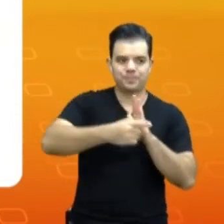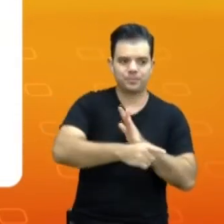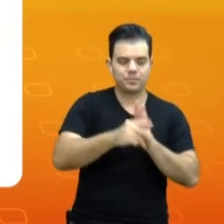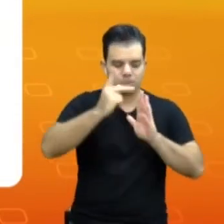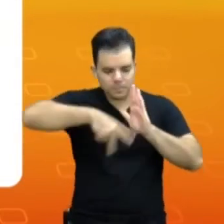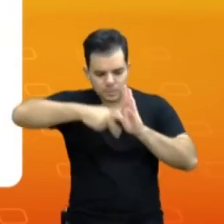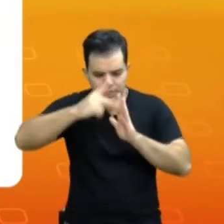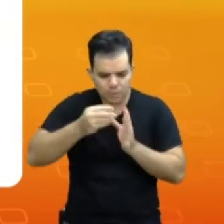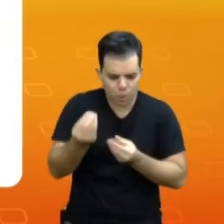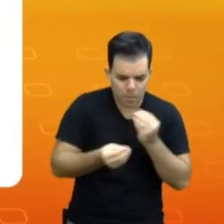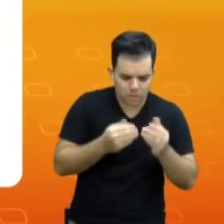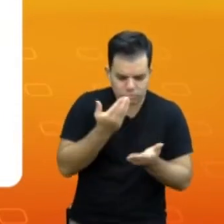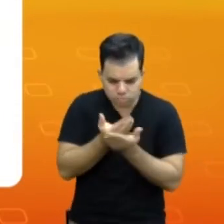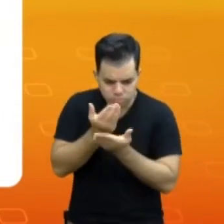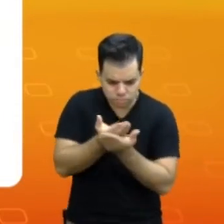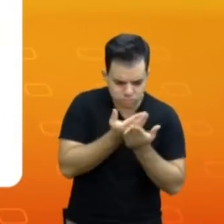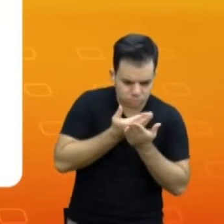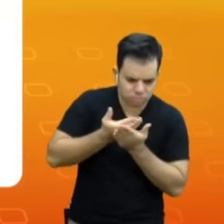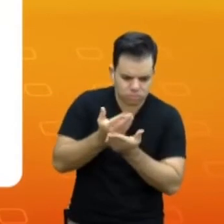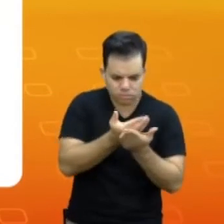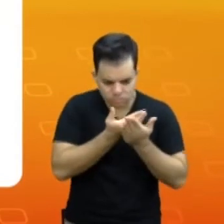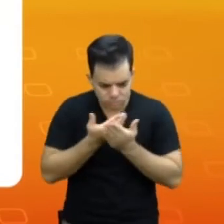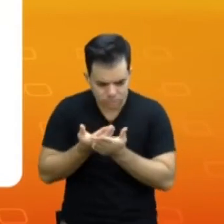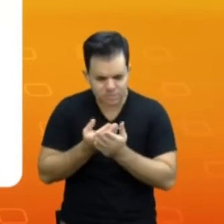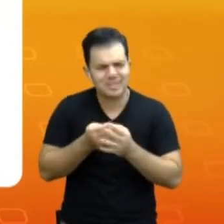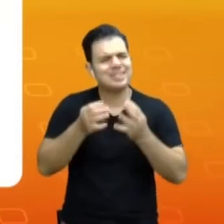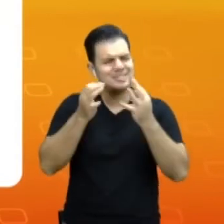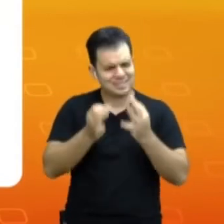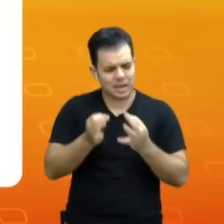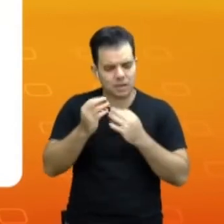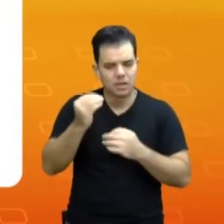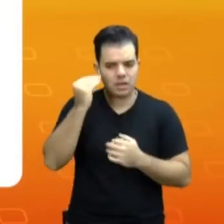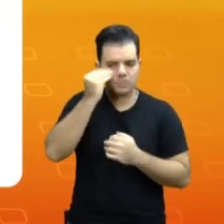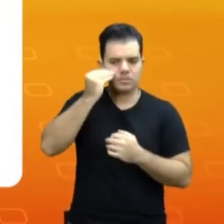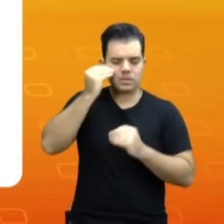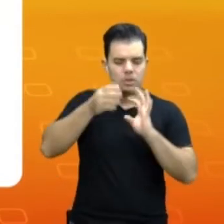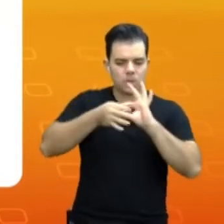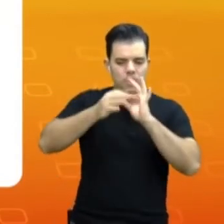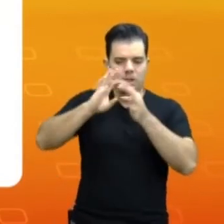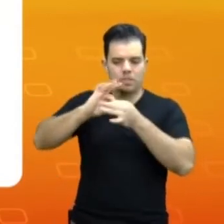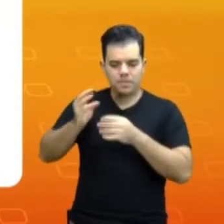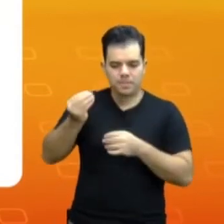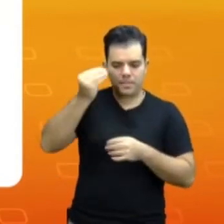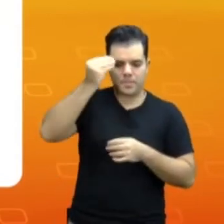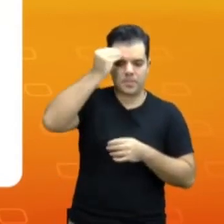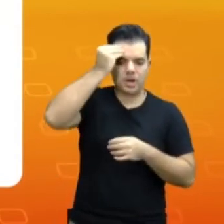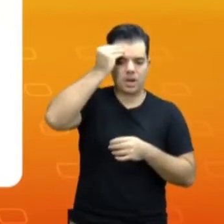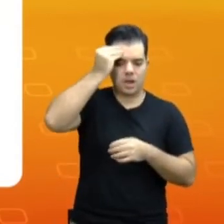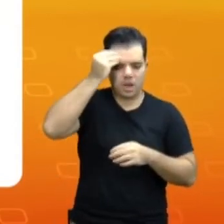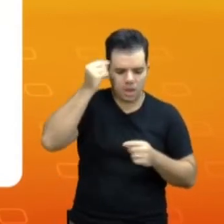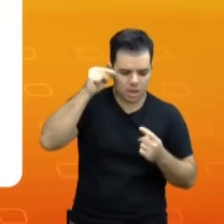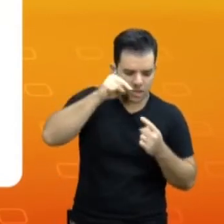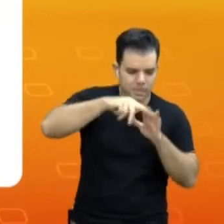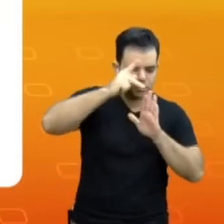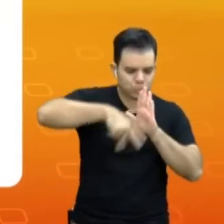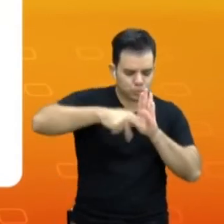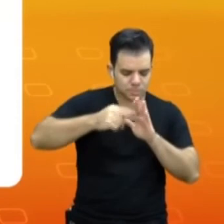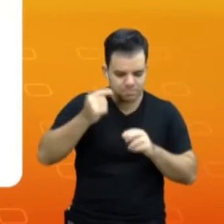planejamento. Certamente a experiência da Olimpíada vai gerar insumos aí para a